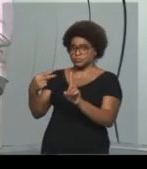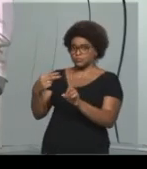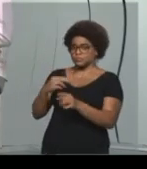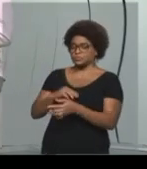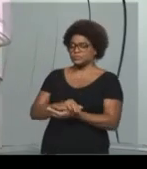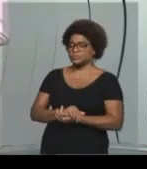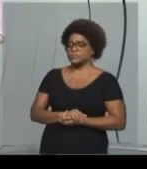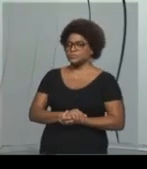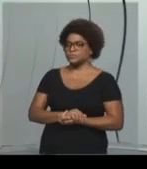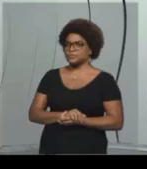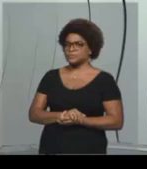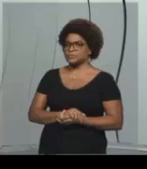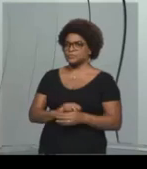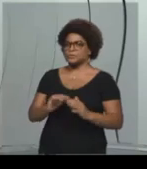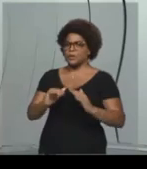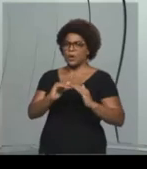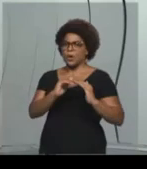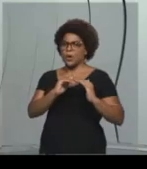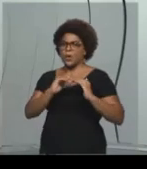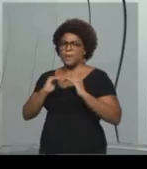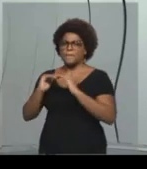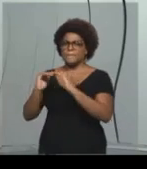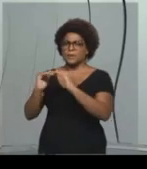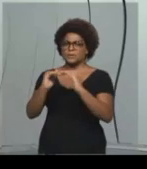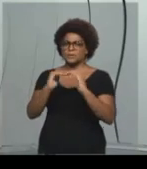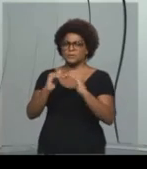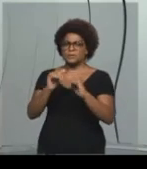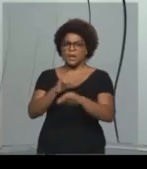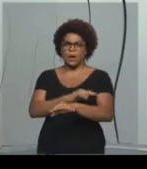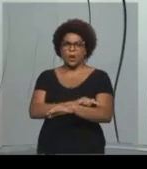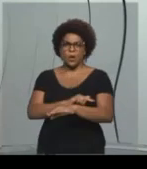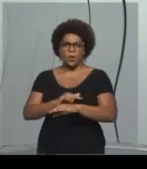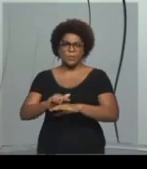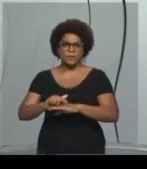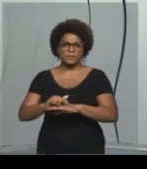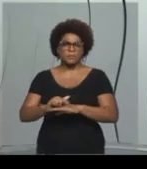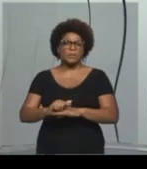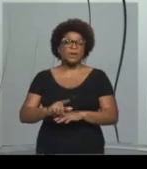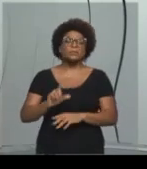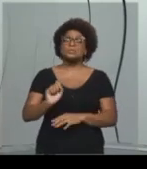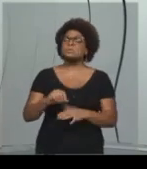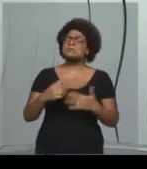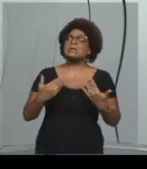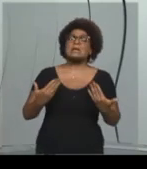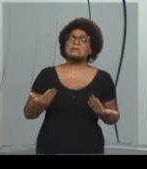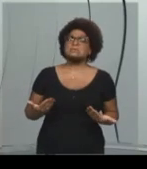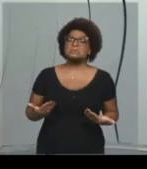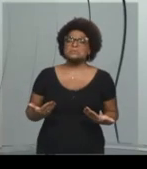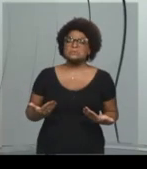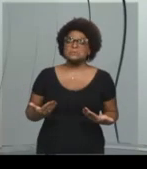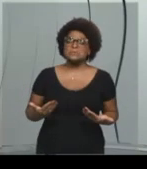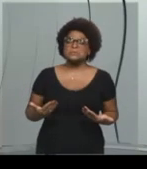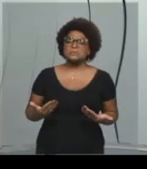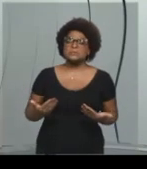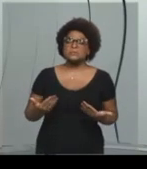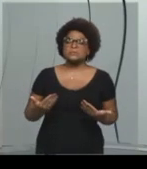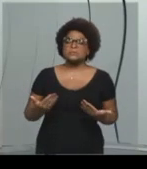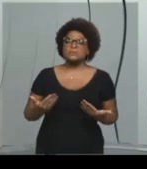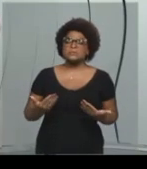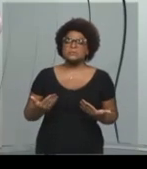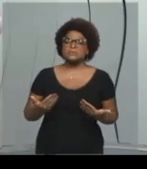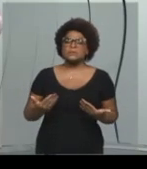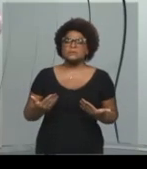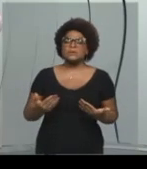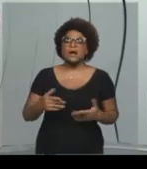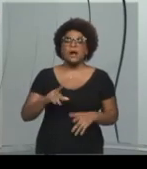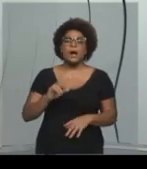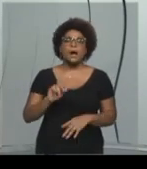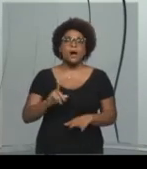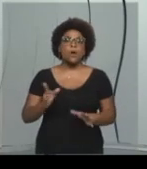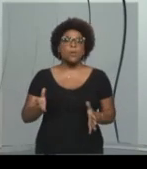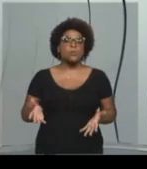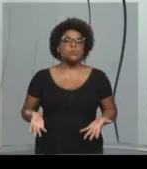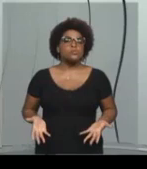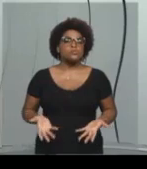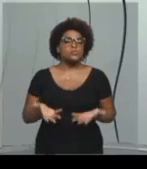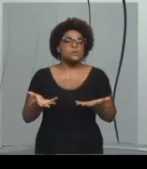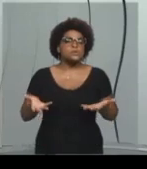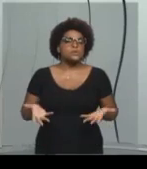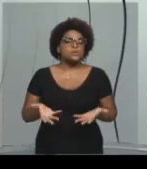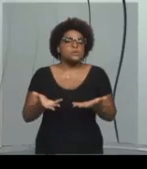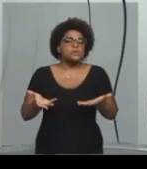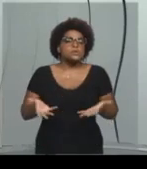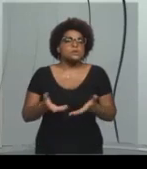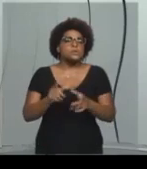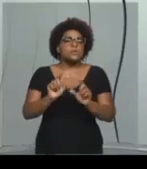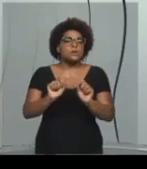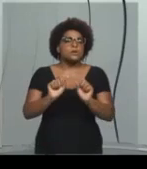dos comportamentos, e o que eu estou chamando de padronização? O estímulo a que a sociedade